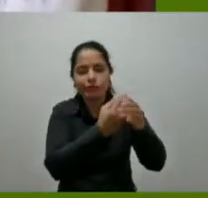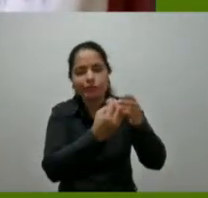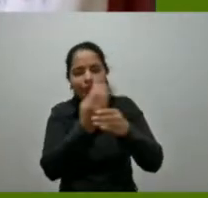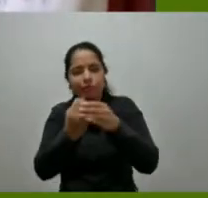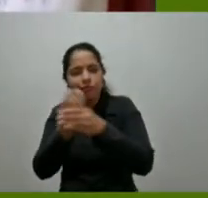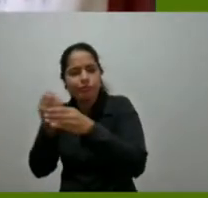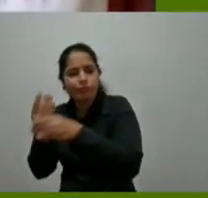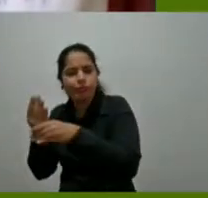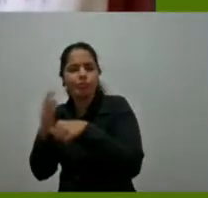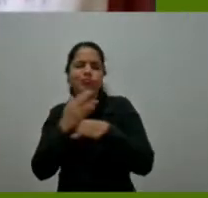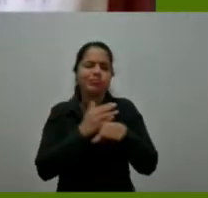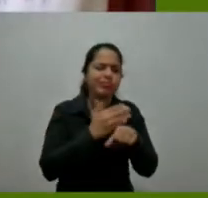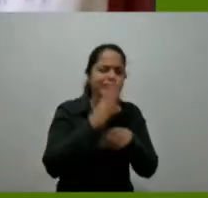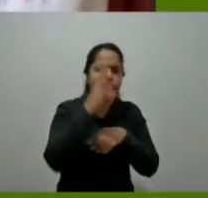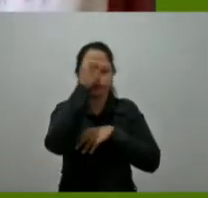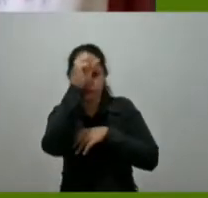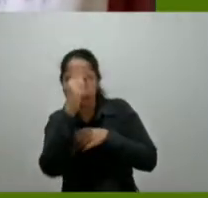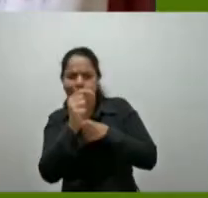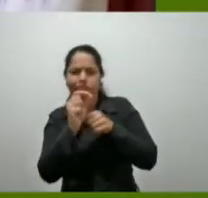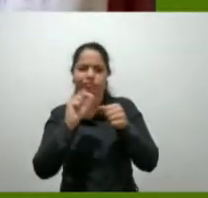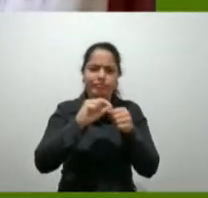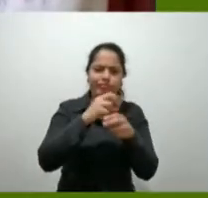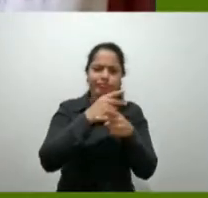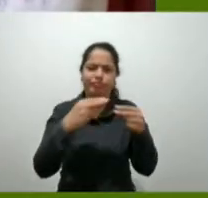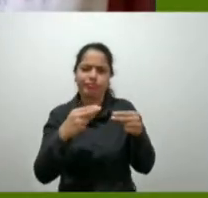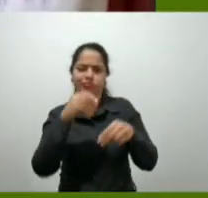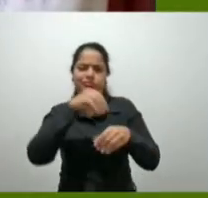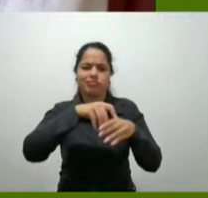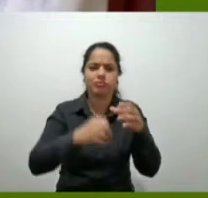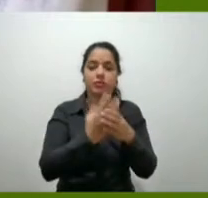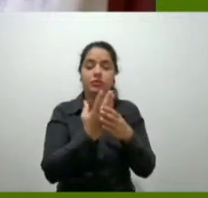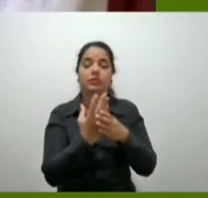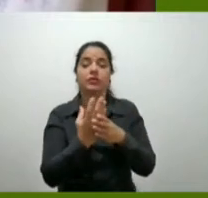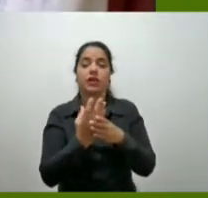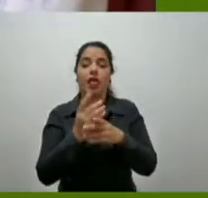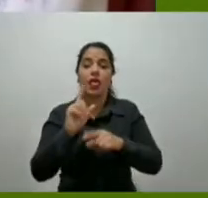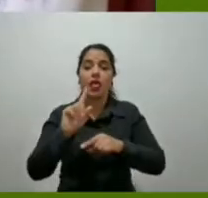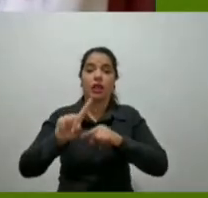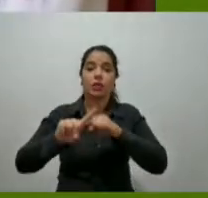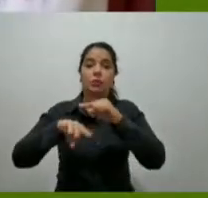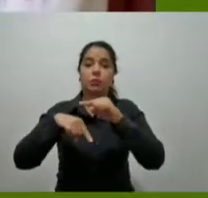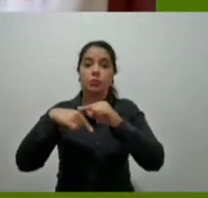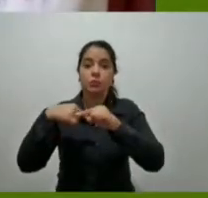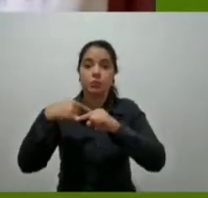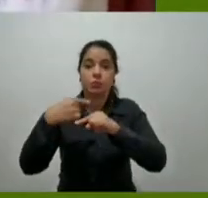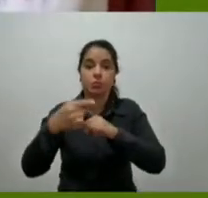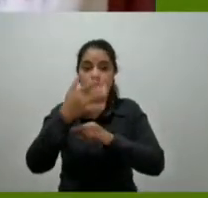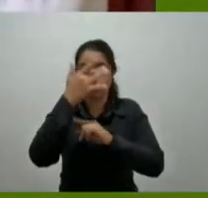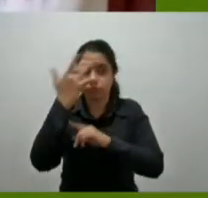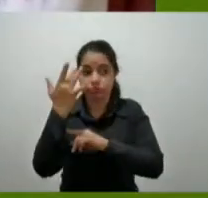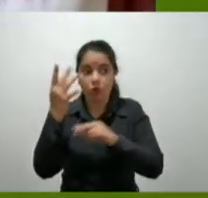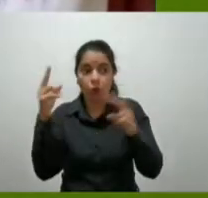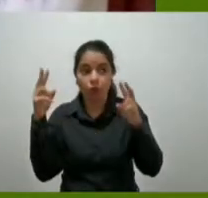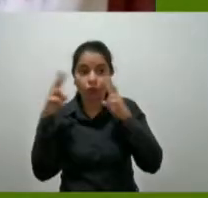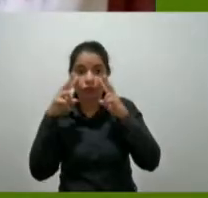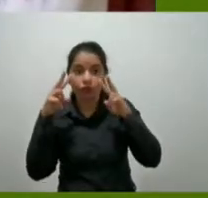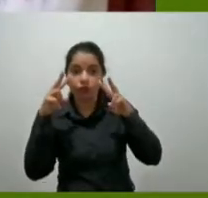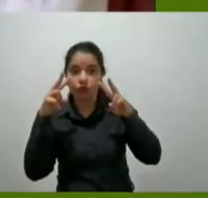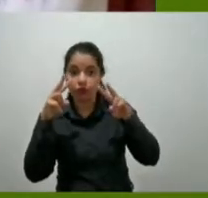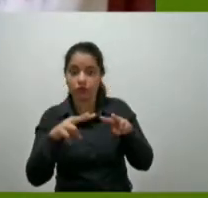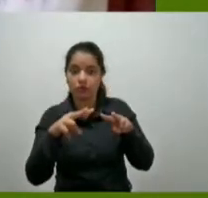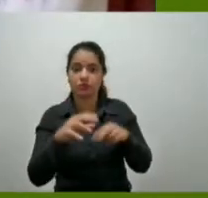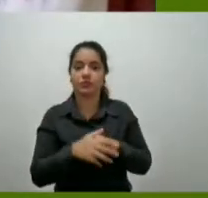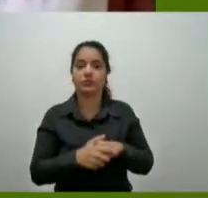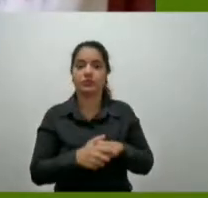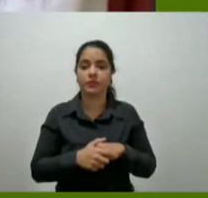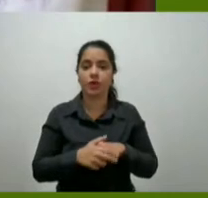qualquer, nós descobrimos que nós estávamos no olho do ciclone, que, como diz o Roxo, isso foi ainda